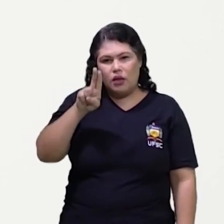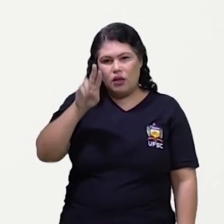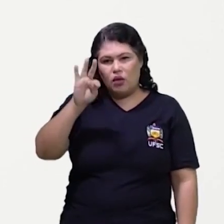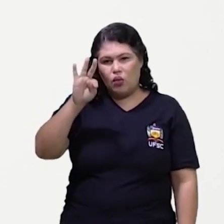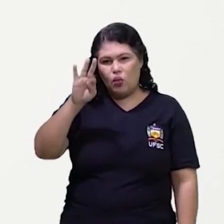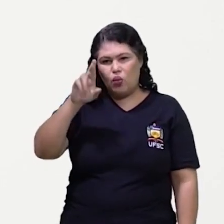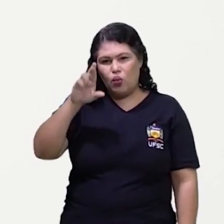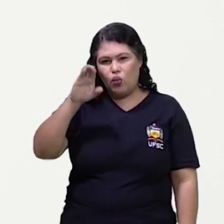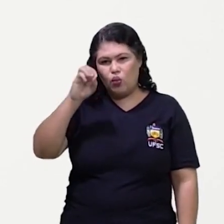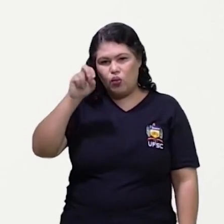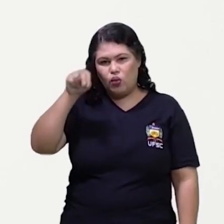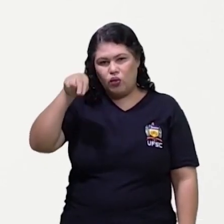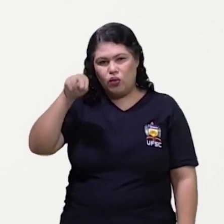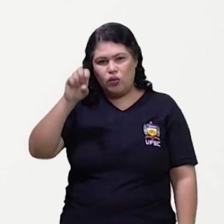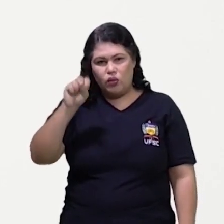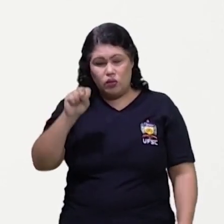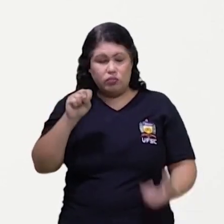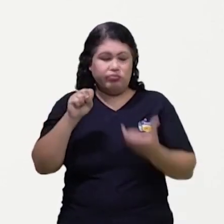Nêutrons. Da mesma forma.